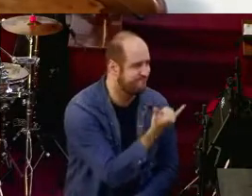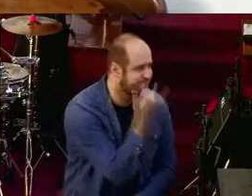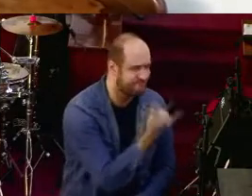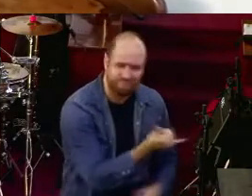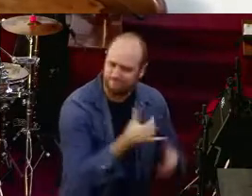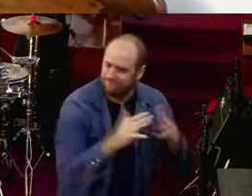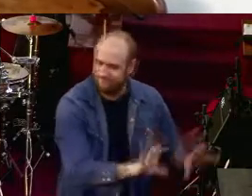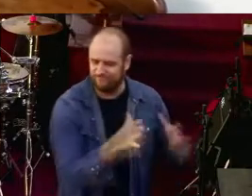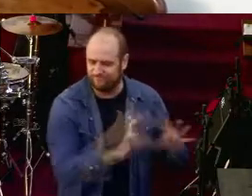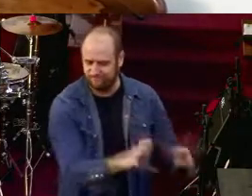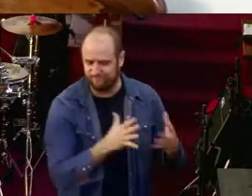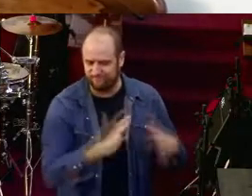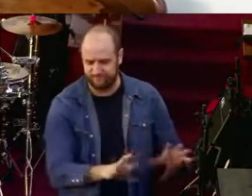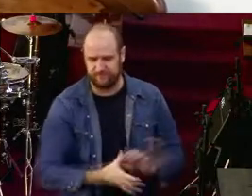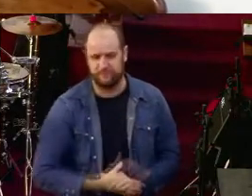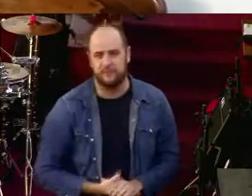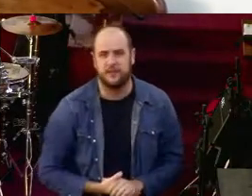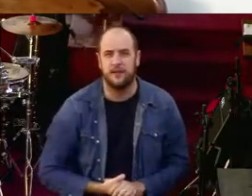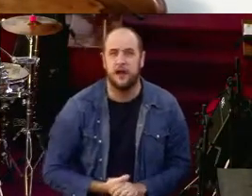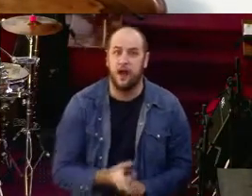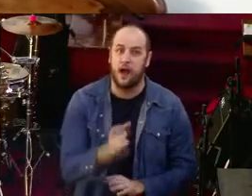A palavra dissuadia é,